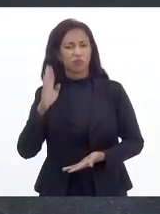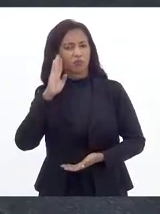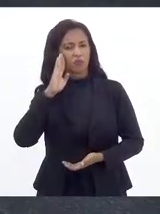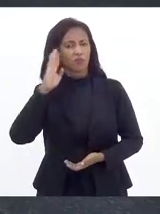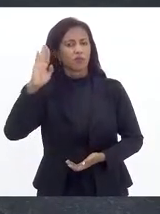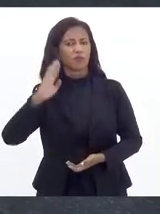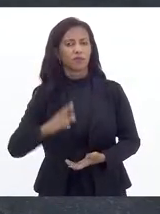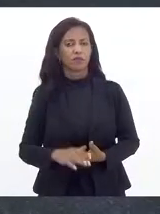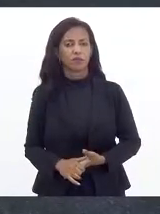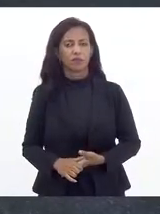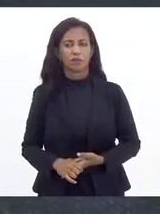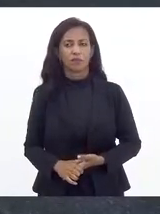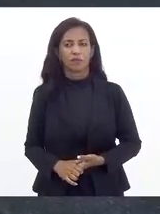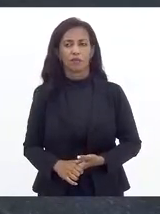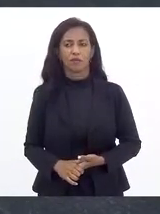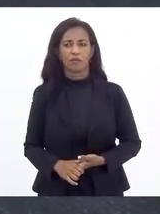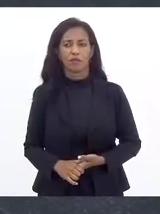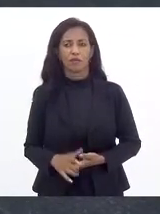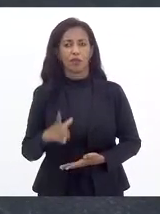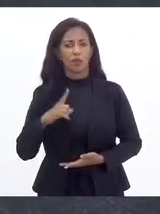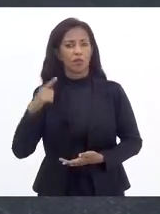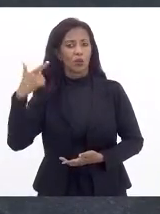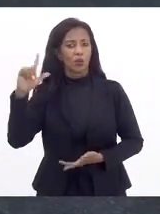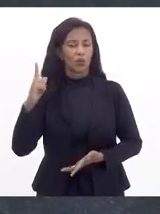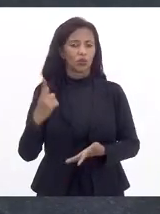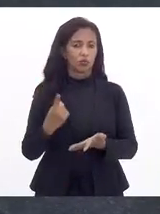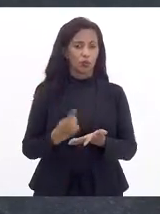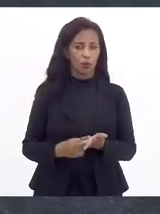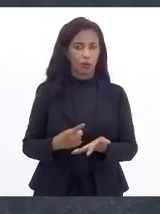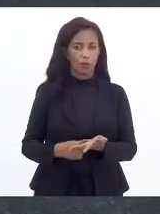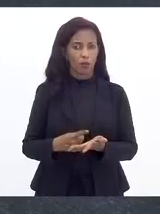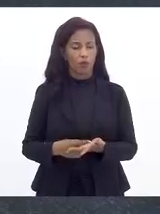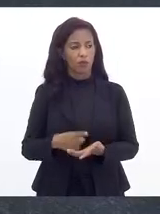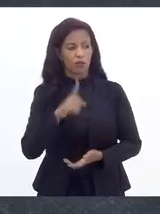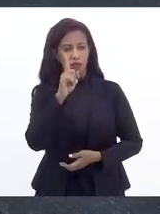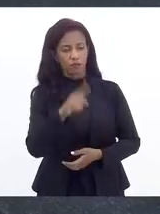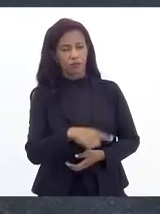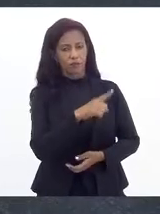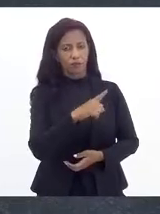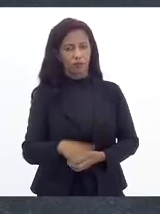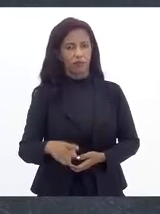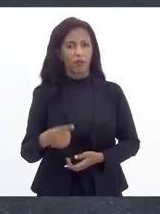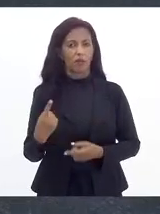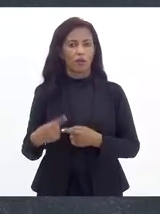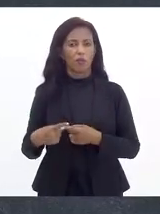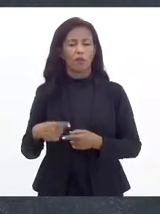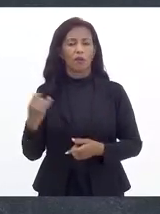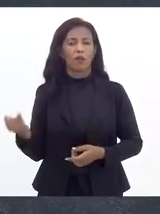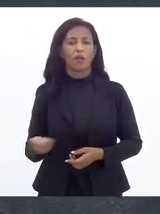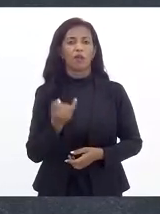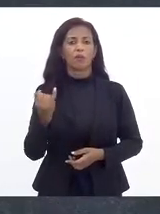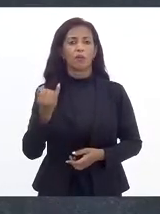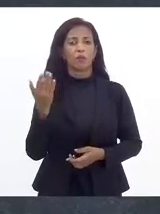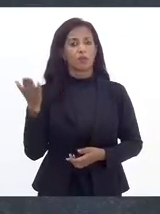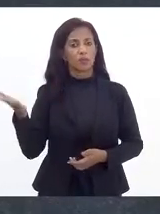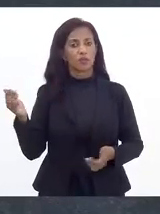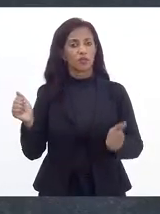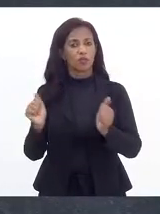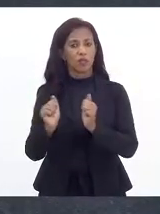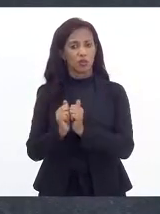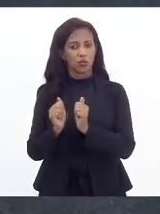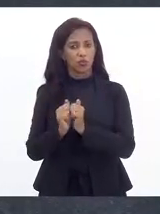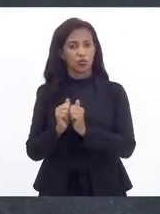Hoje é um marco. Eu teria outros compromissos, mas eu desmarquei, tendo em vista, Tiaju, da importância de estar lá no